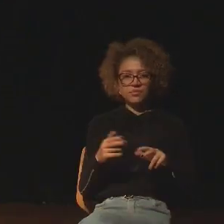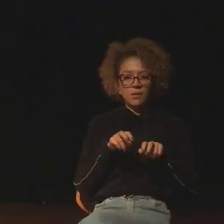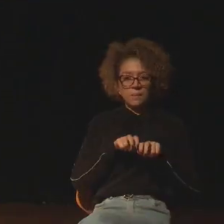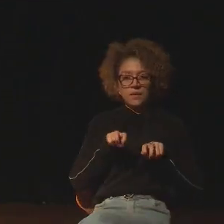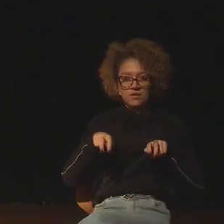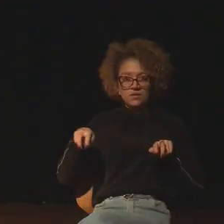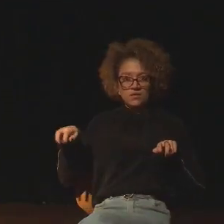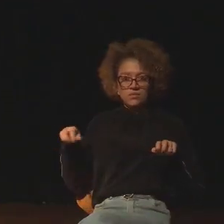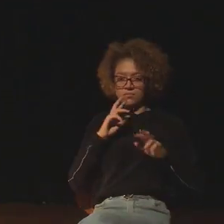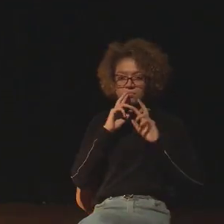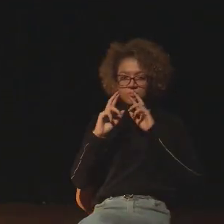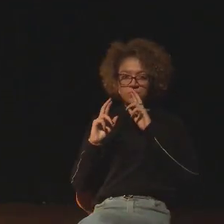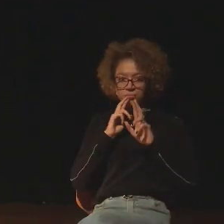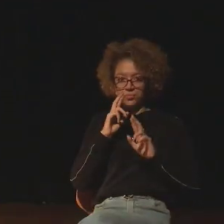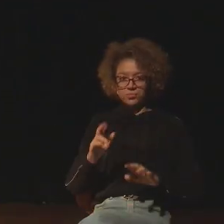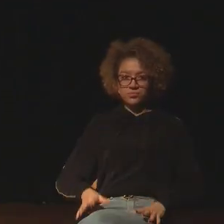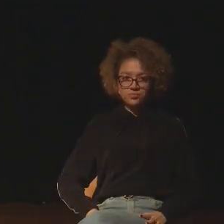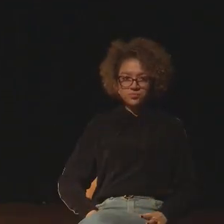mesa.